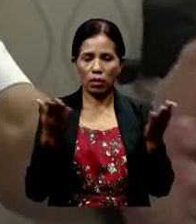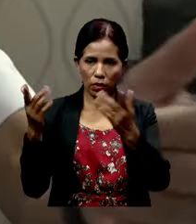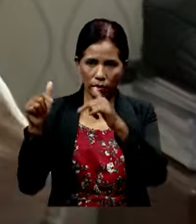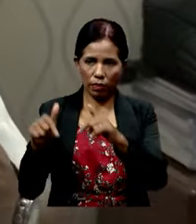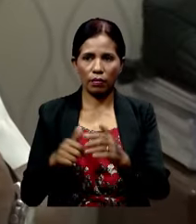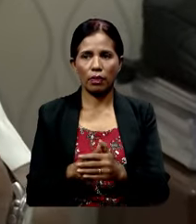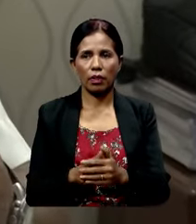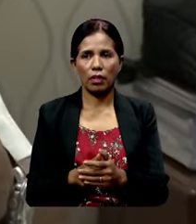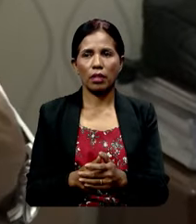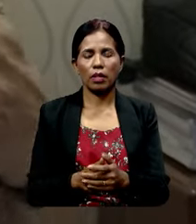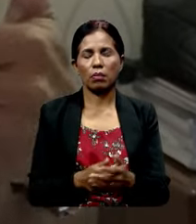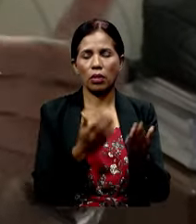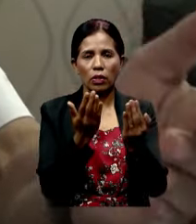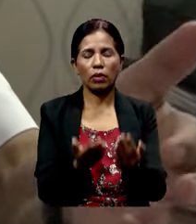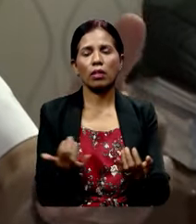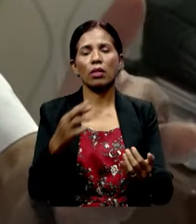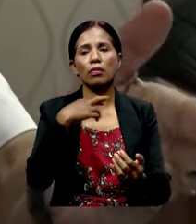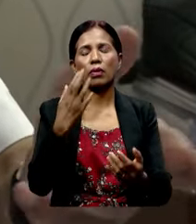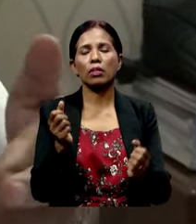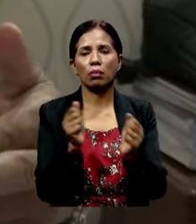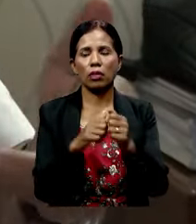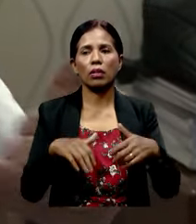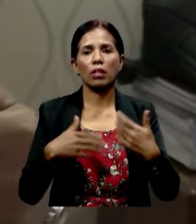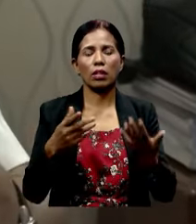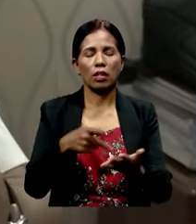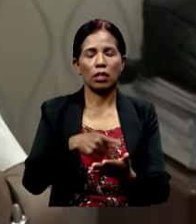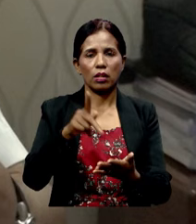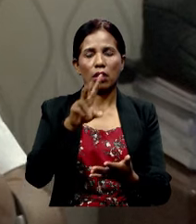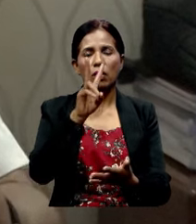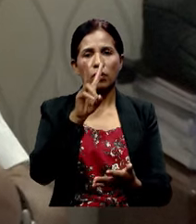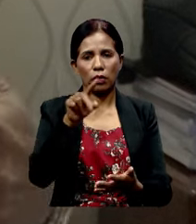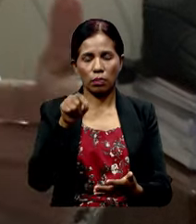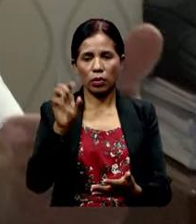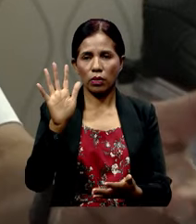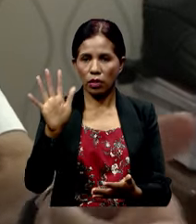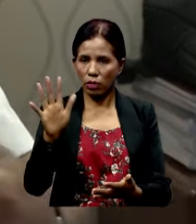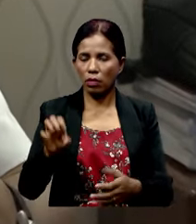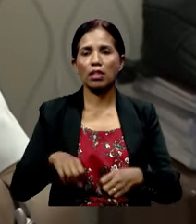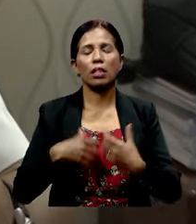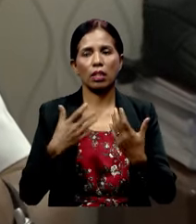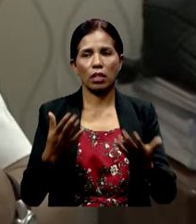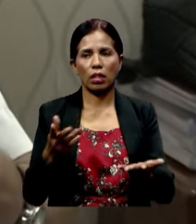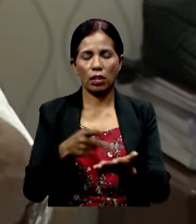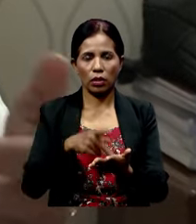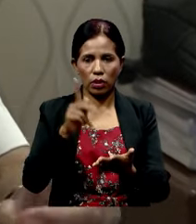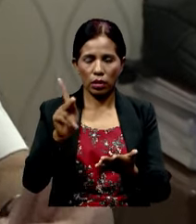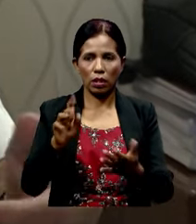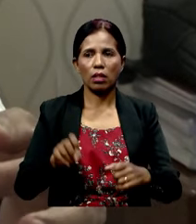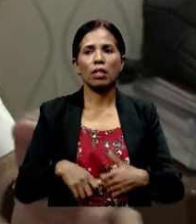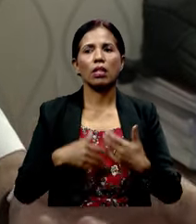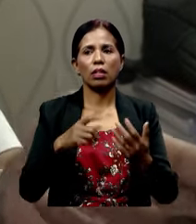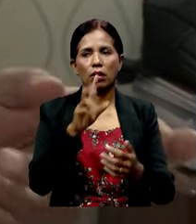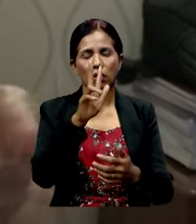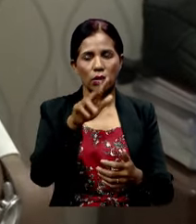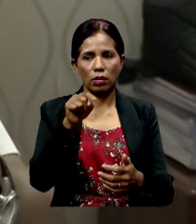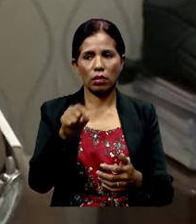wa tamaton la da hira conta taxa ne 2.5 ne ira taxa sobre venda ne 2.5